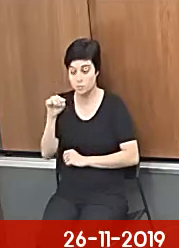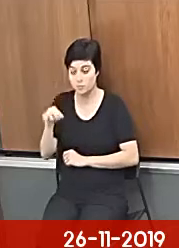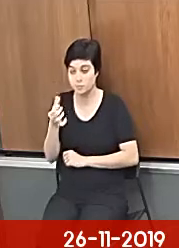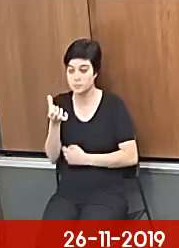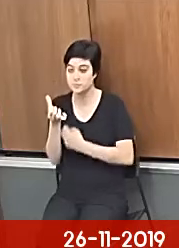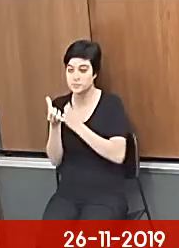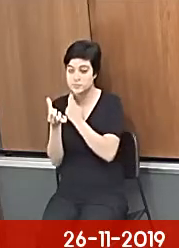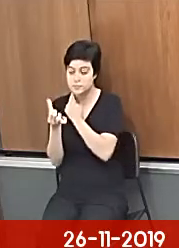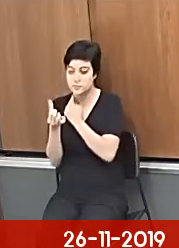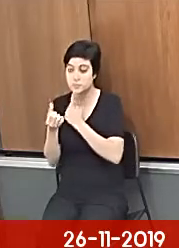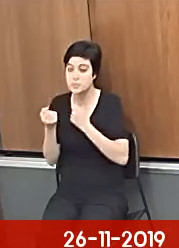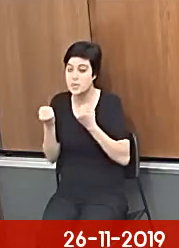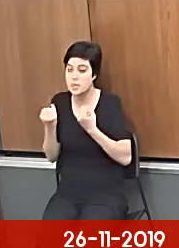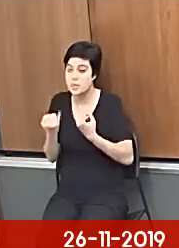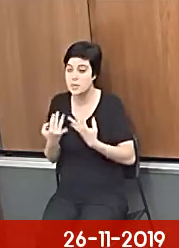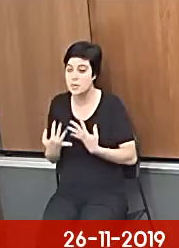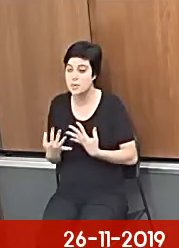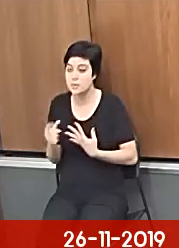precisa haver